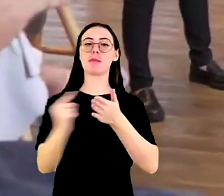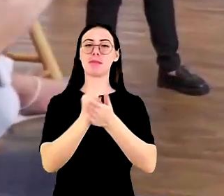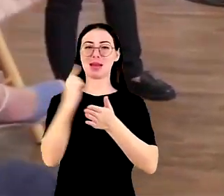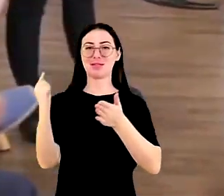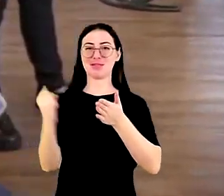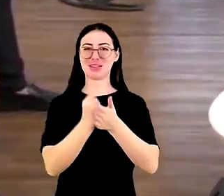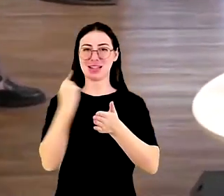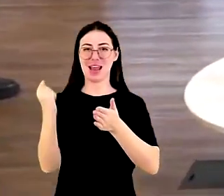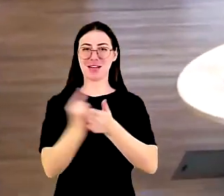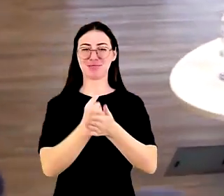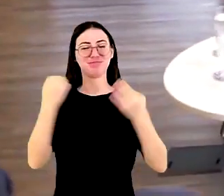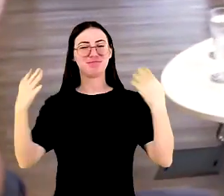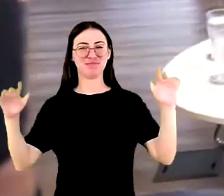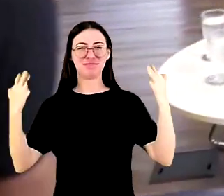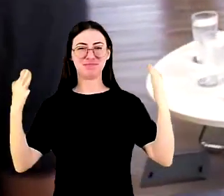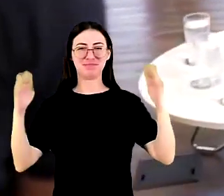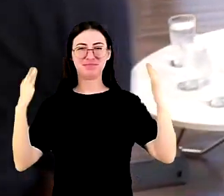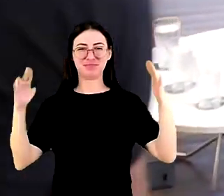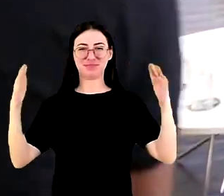gente.